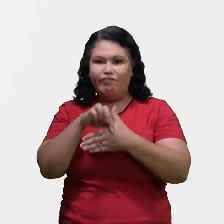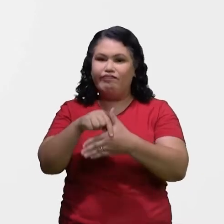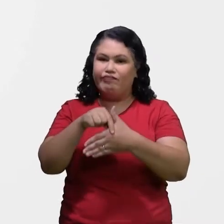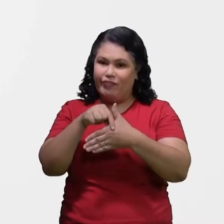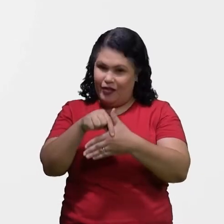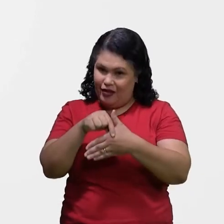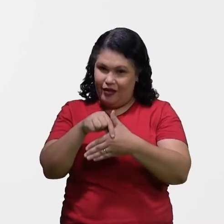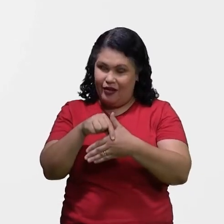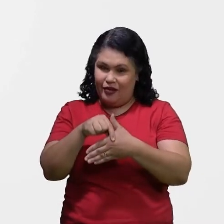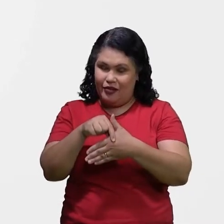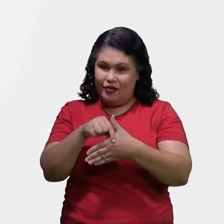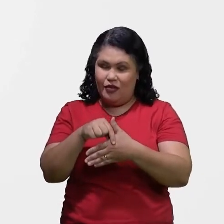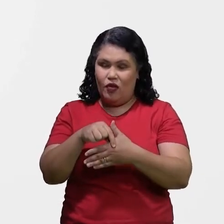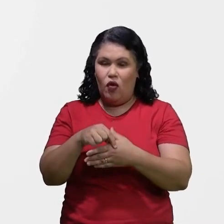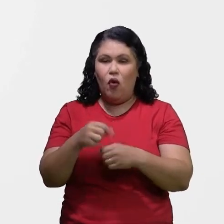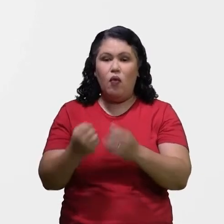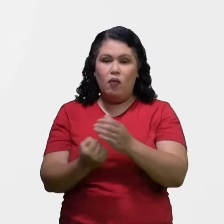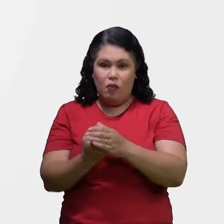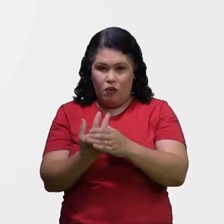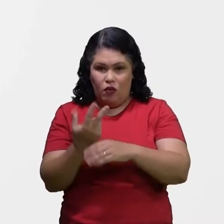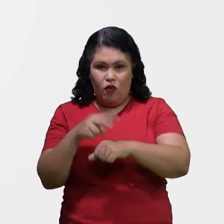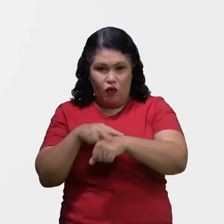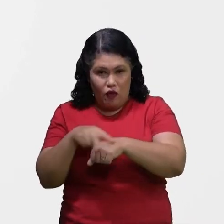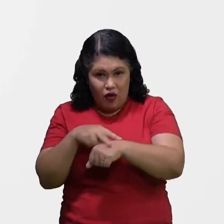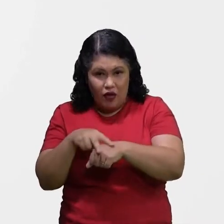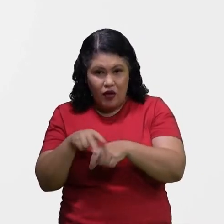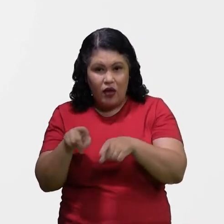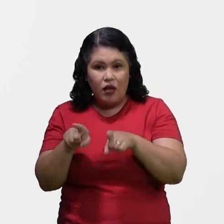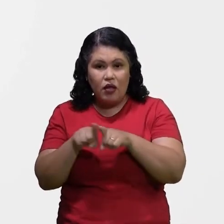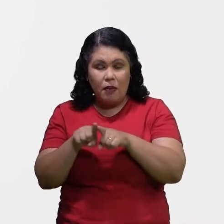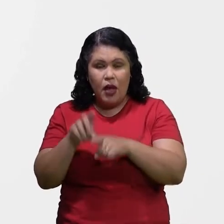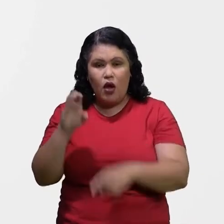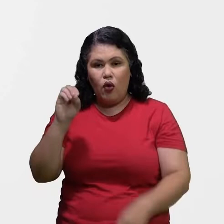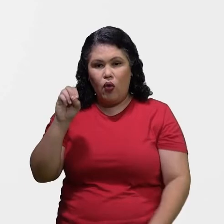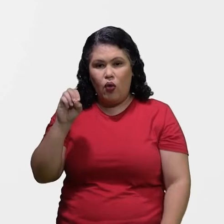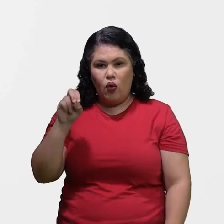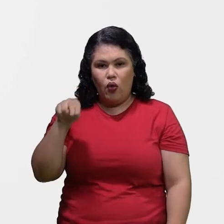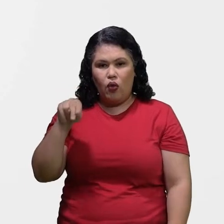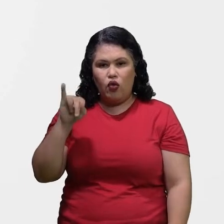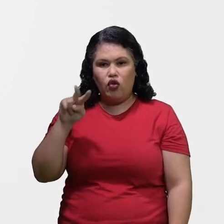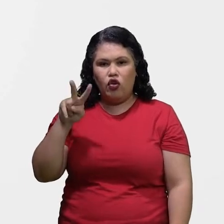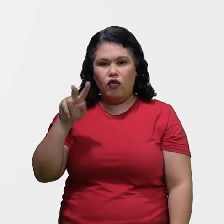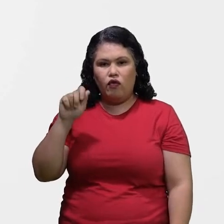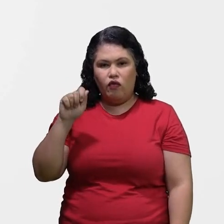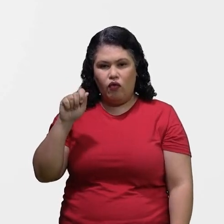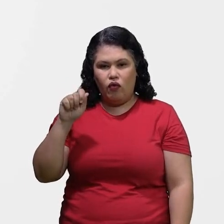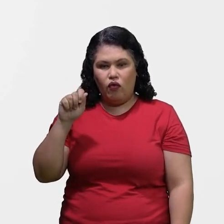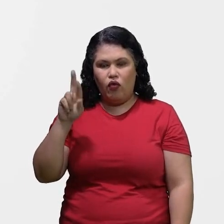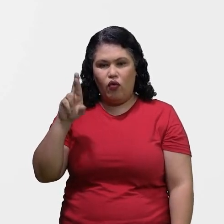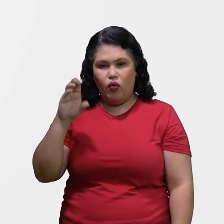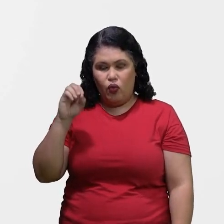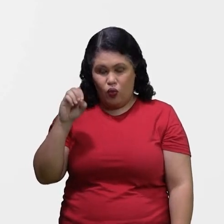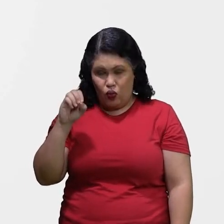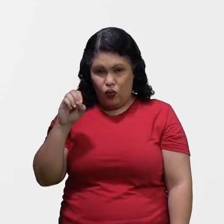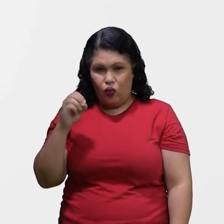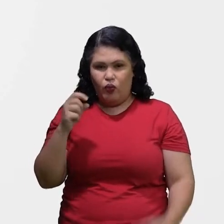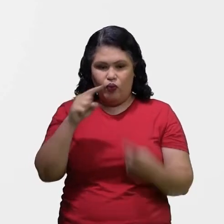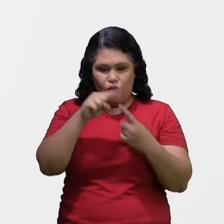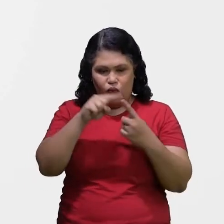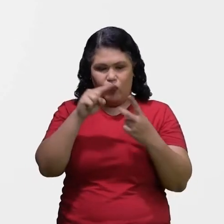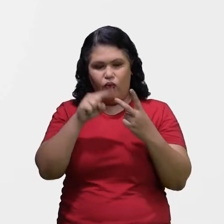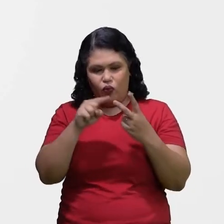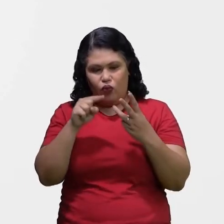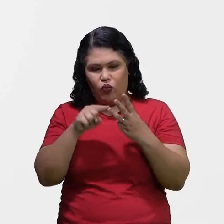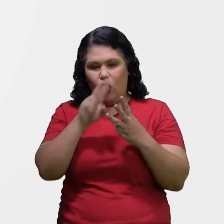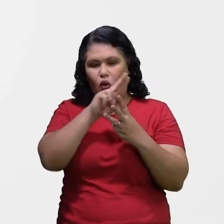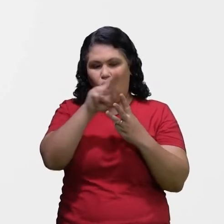Carnívora, herbívora e onívora. Professor, esses nomes quer dizer o quê? Isso é importante para as ciências, tá? Para que